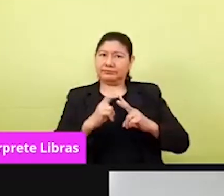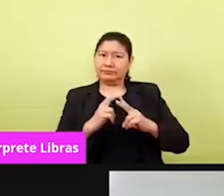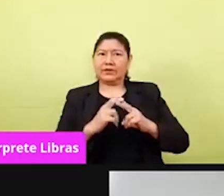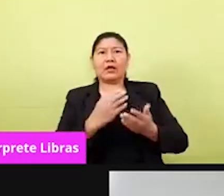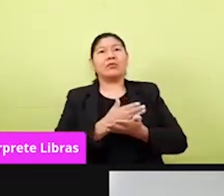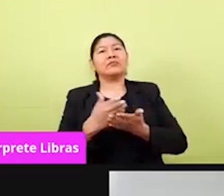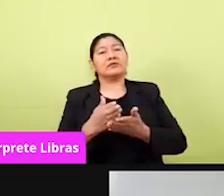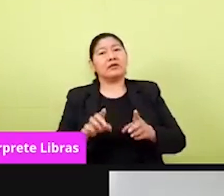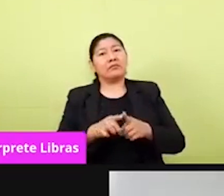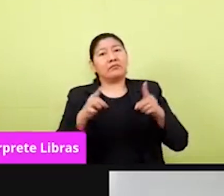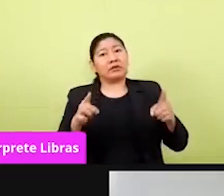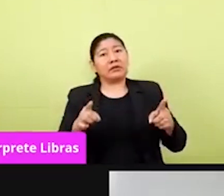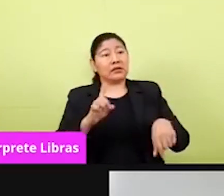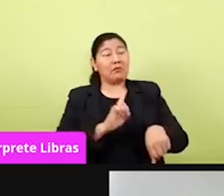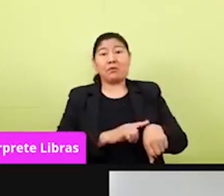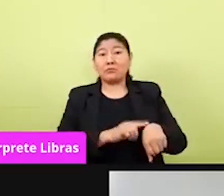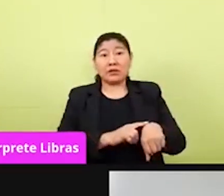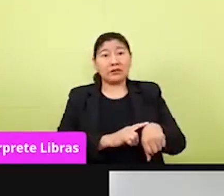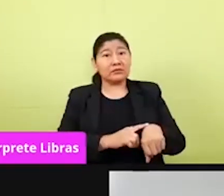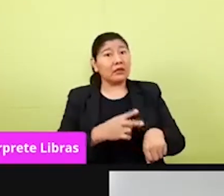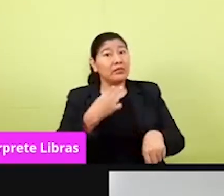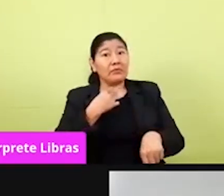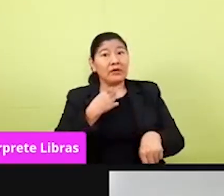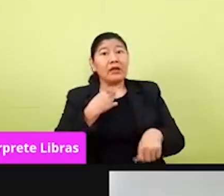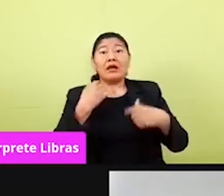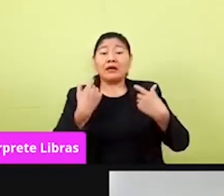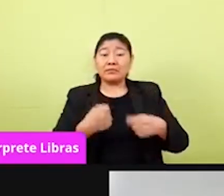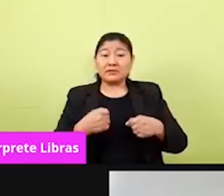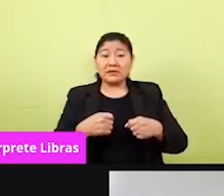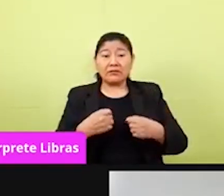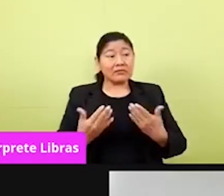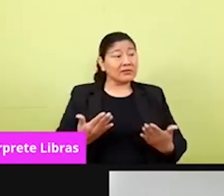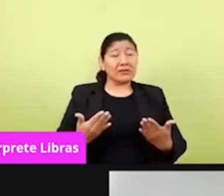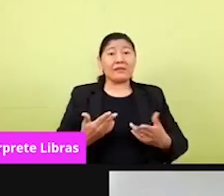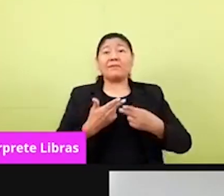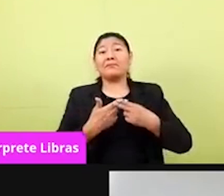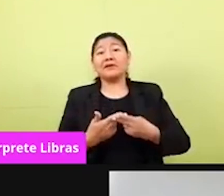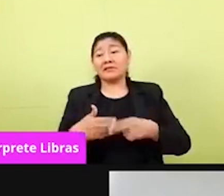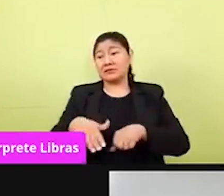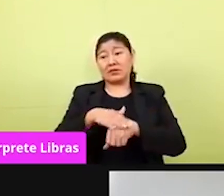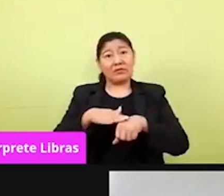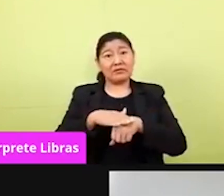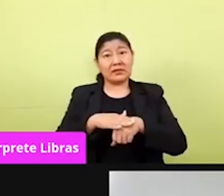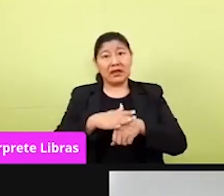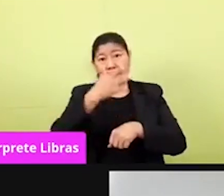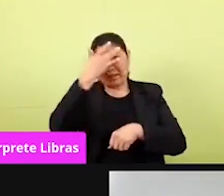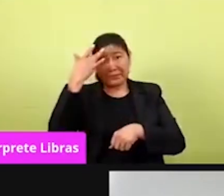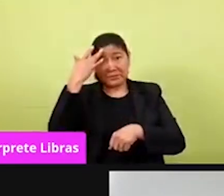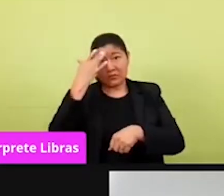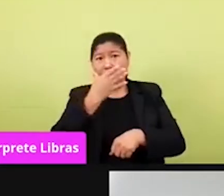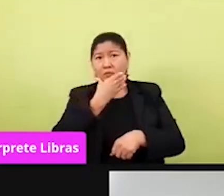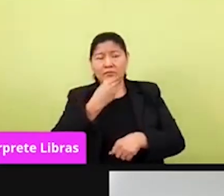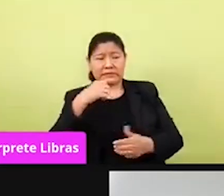eu, sinceramente, não acredito que não havia nenhuma forma de violência para a pessoa, do nada, né, agredir a outra dessa forma.